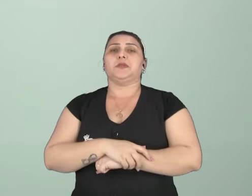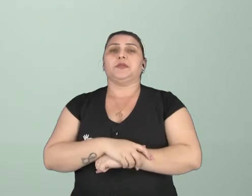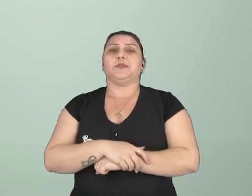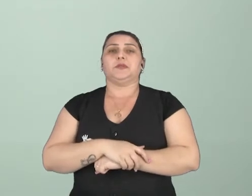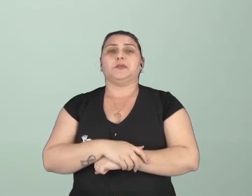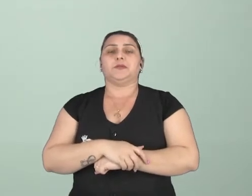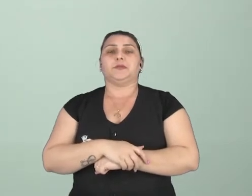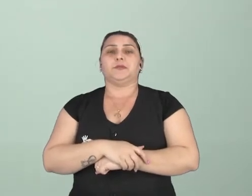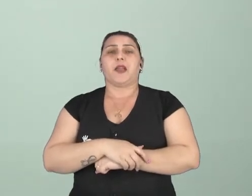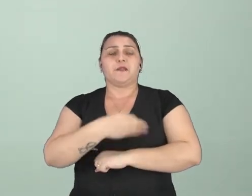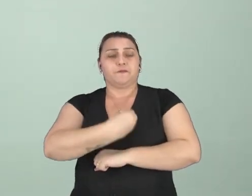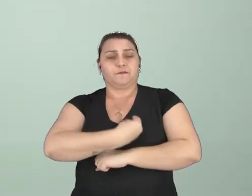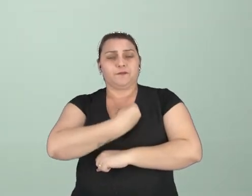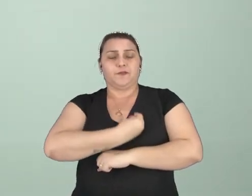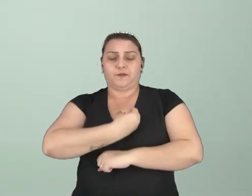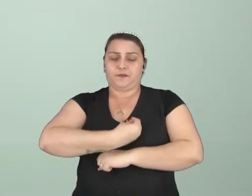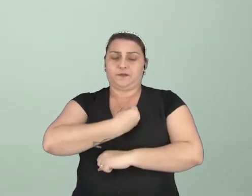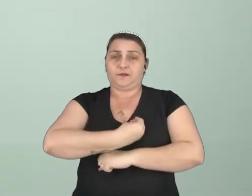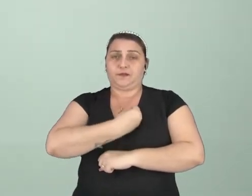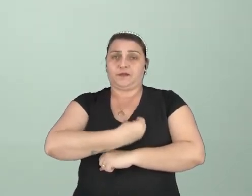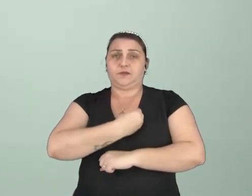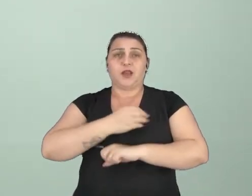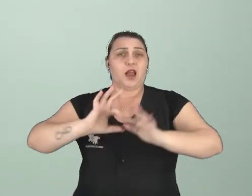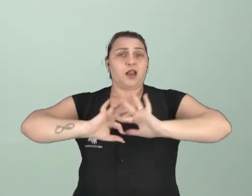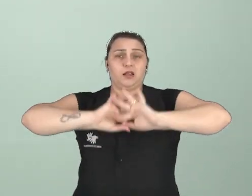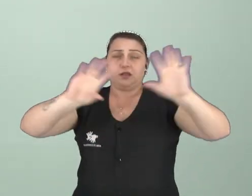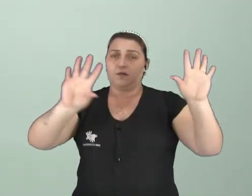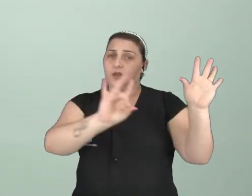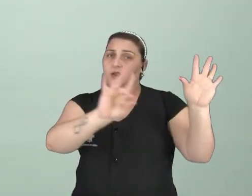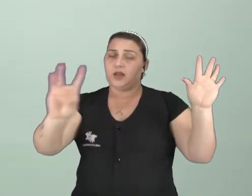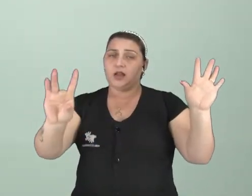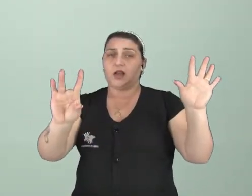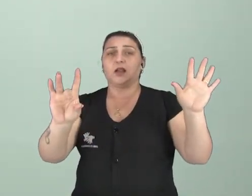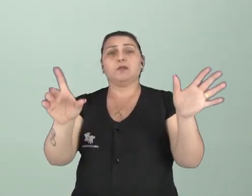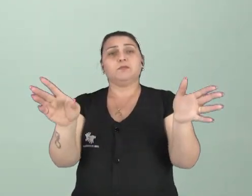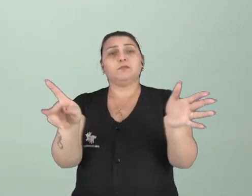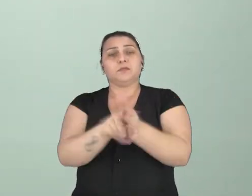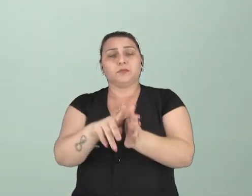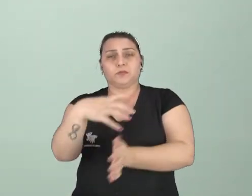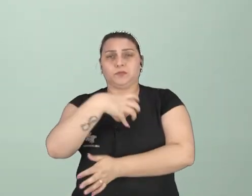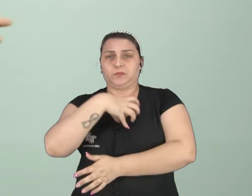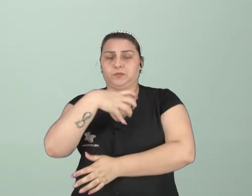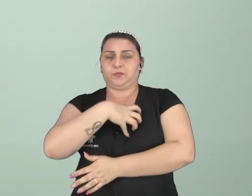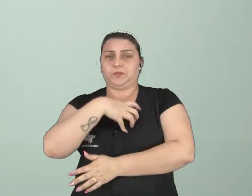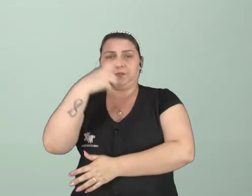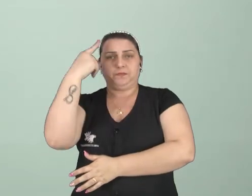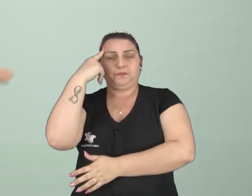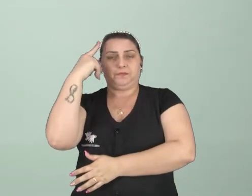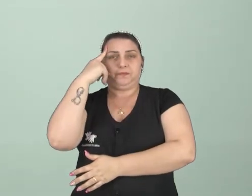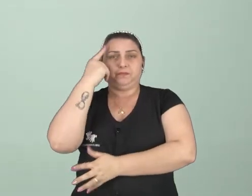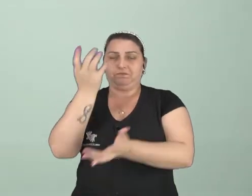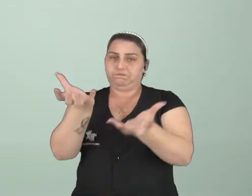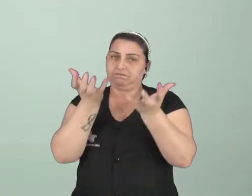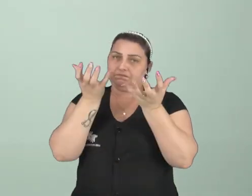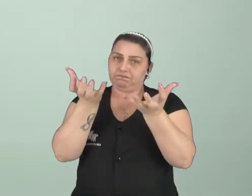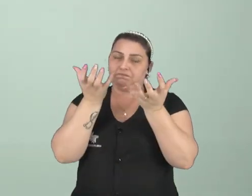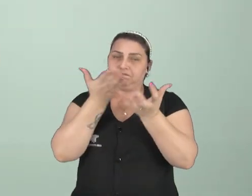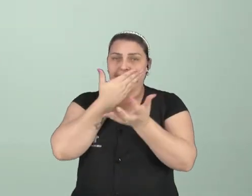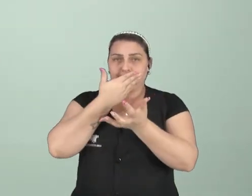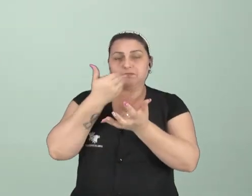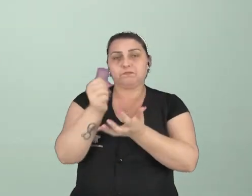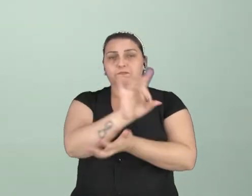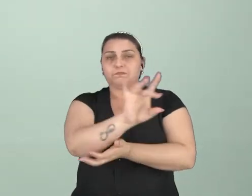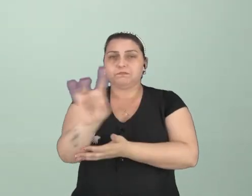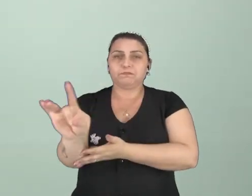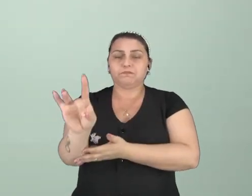enfim, elas viviam suas vidas independentes, cada um agia e fazia da forma que, ok, achasse que era